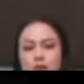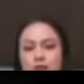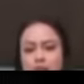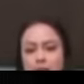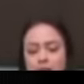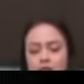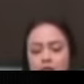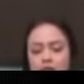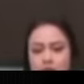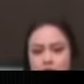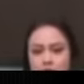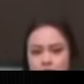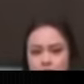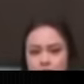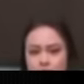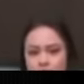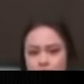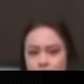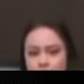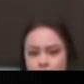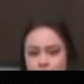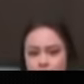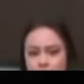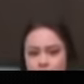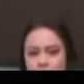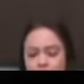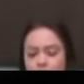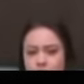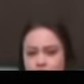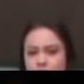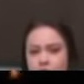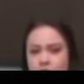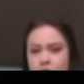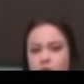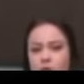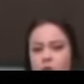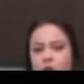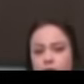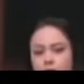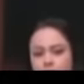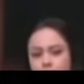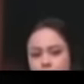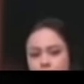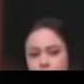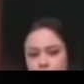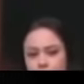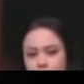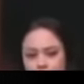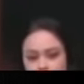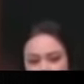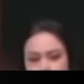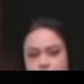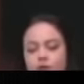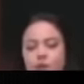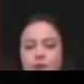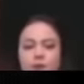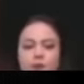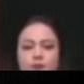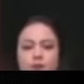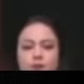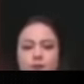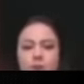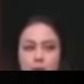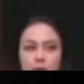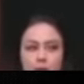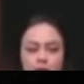artigo 525, inciso 3. Nós estamos de acordo com ele. Mas esse artigo que prevê a exceção de inconstitucionalidade.